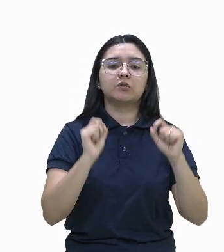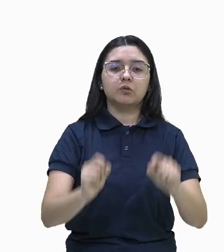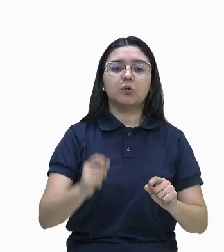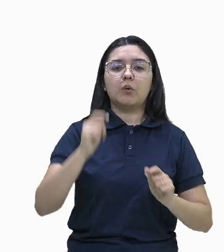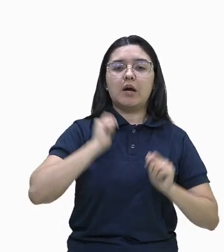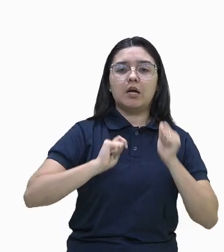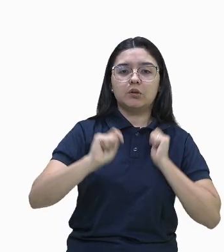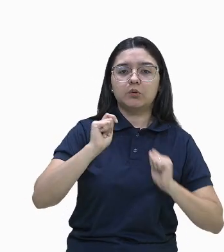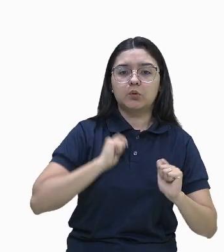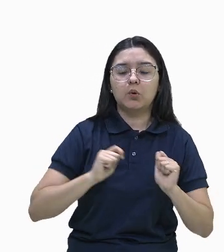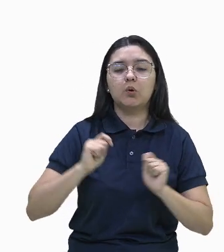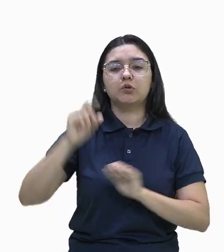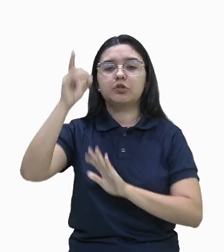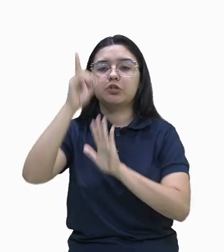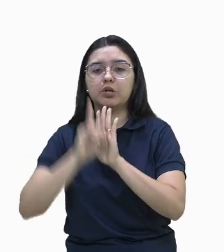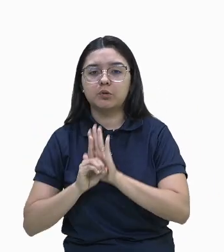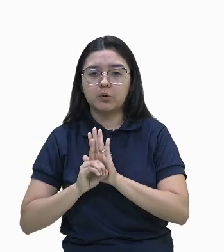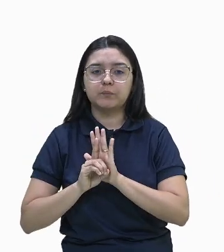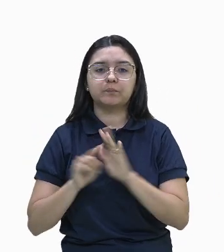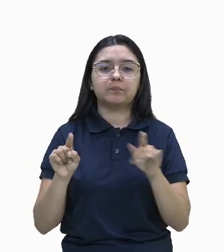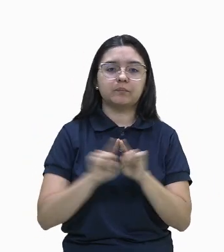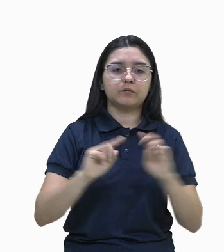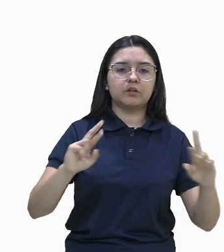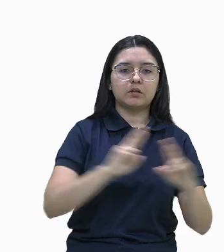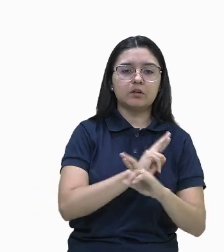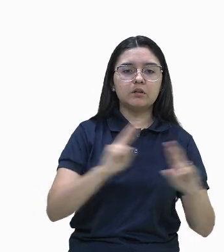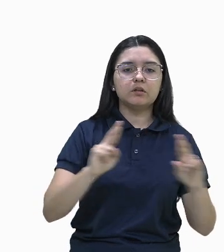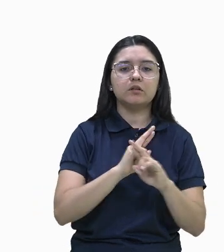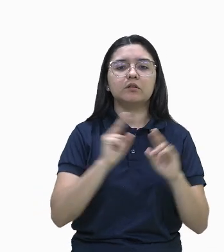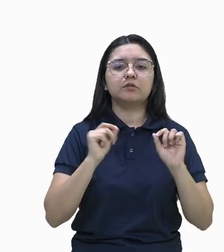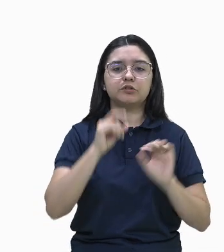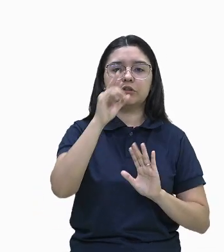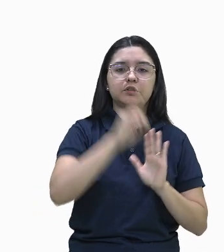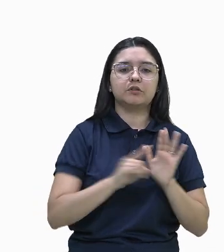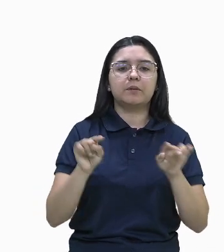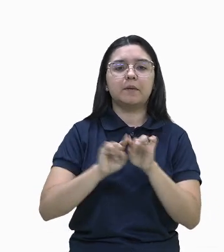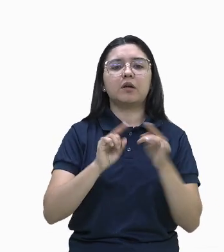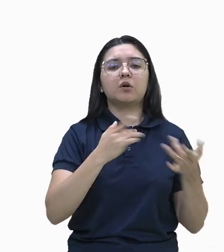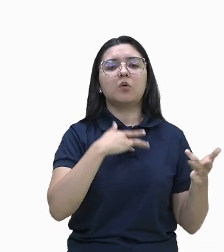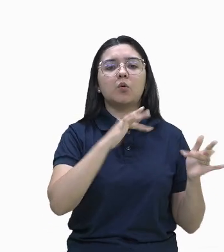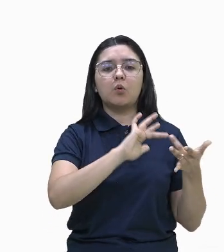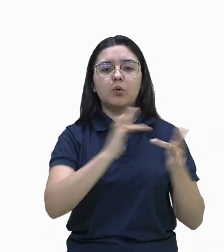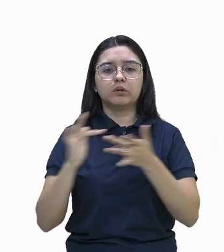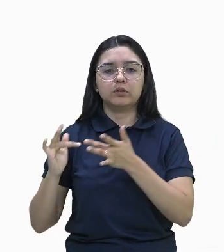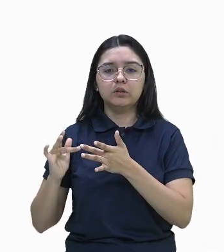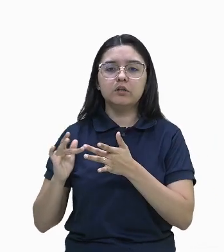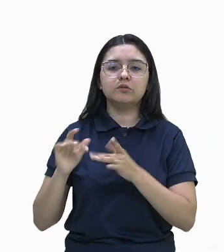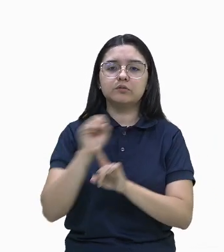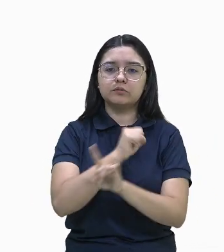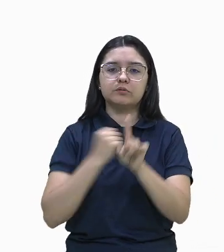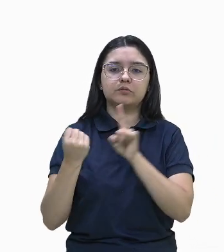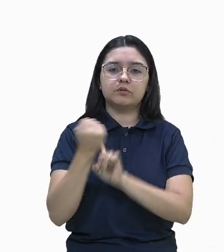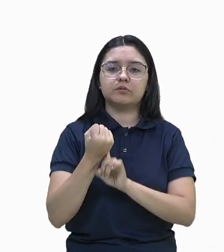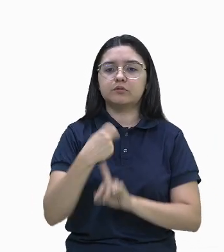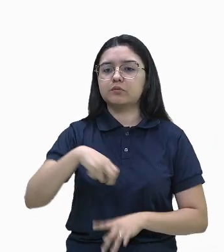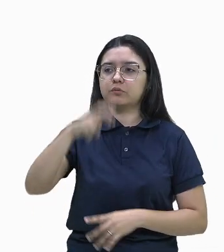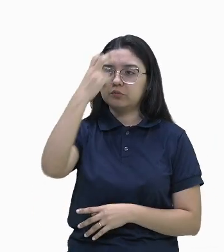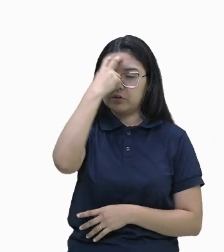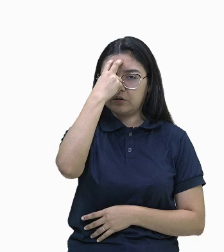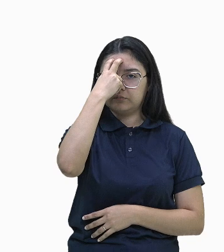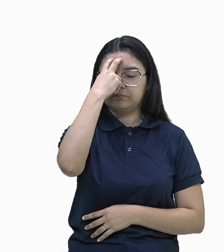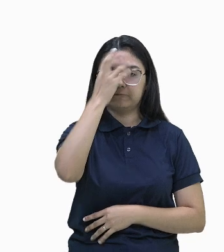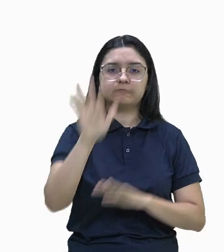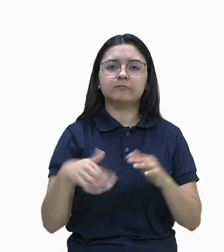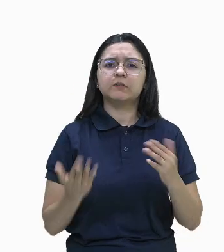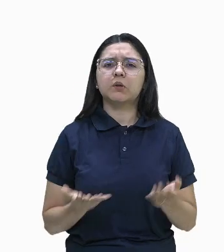mediação de sentidos, relação entre a dramaturgia e o contexto sociocultural. Bem, o que eu